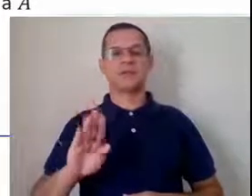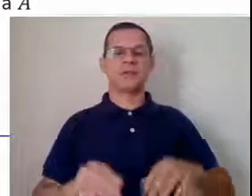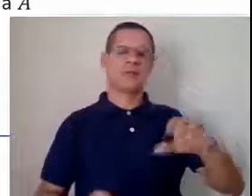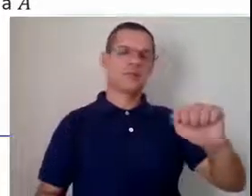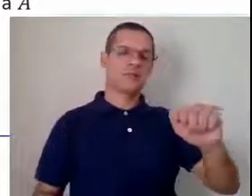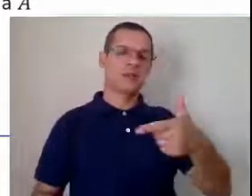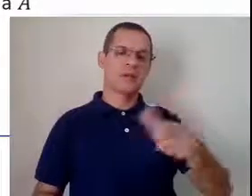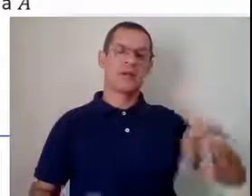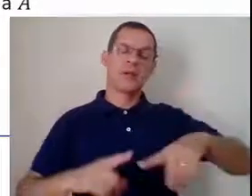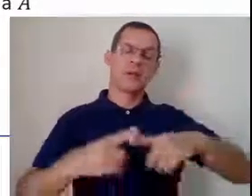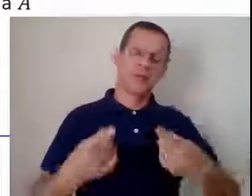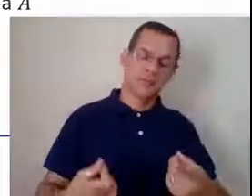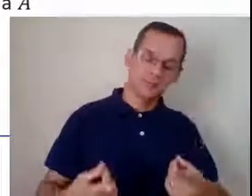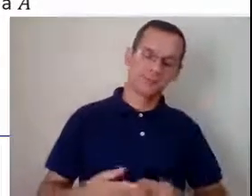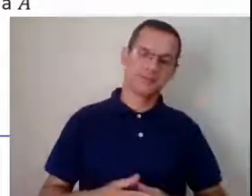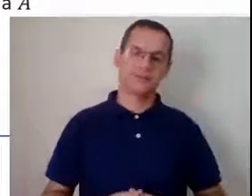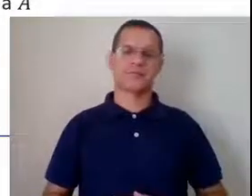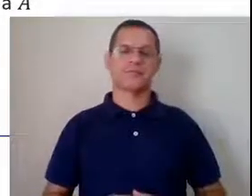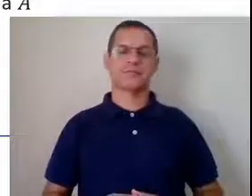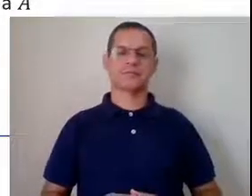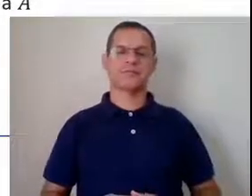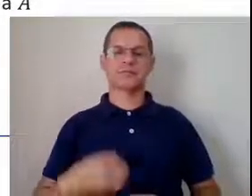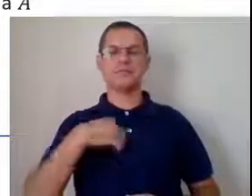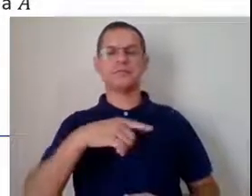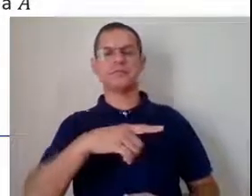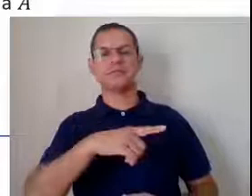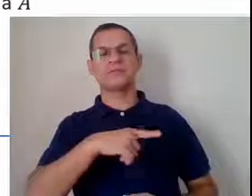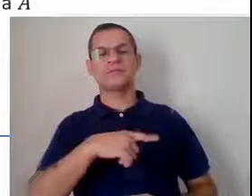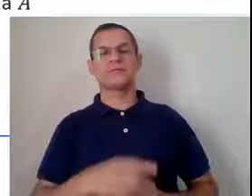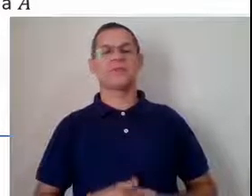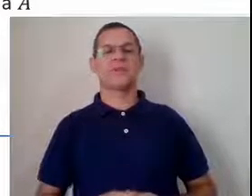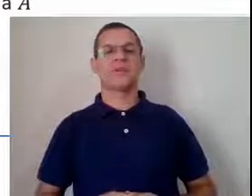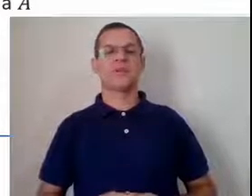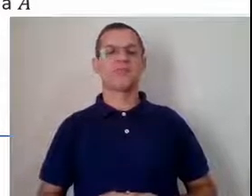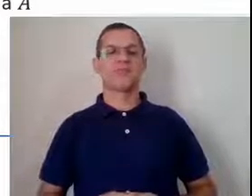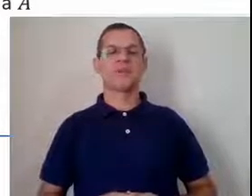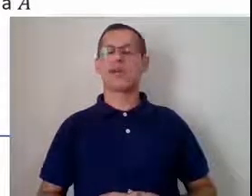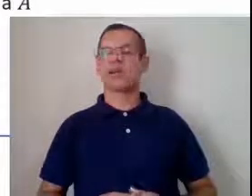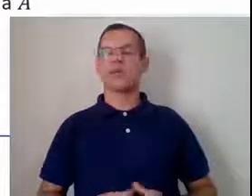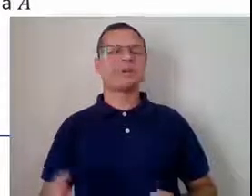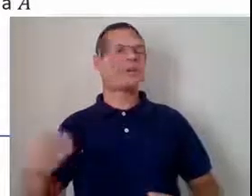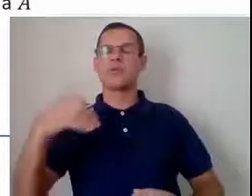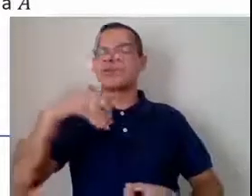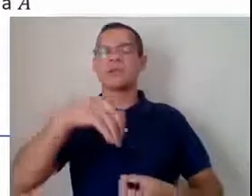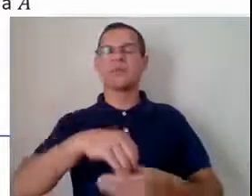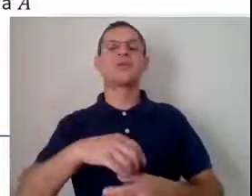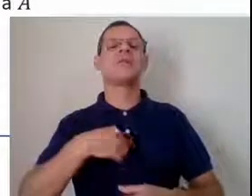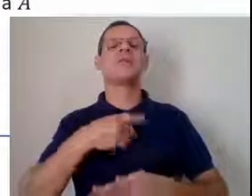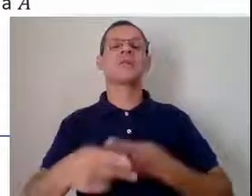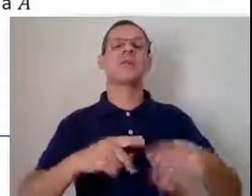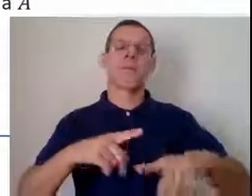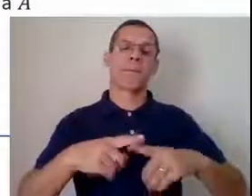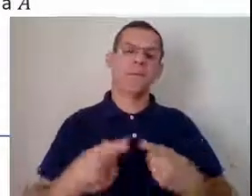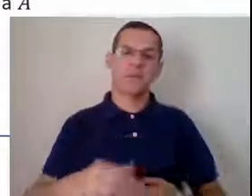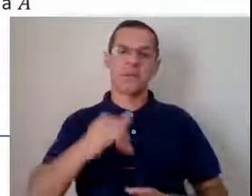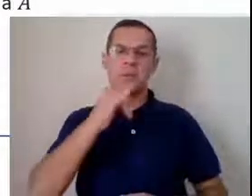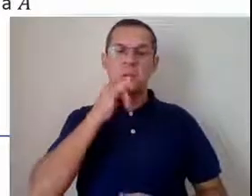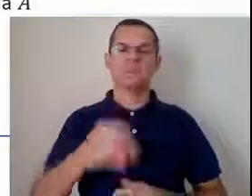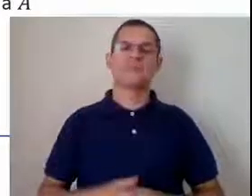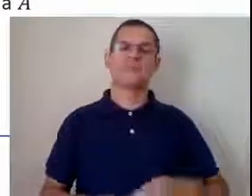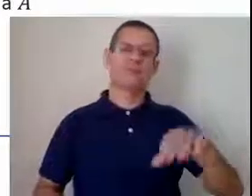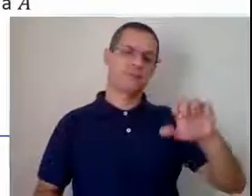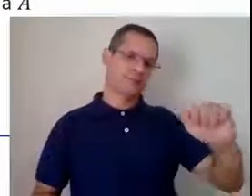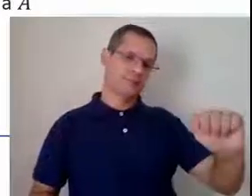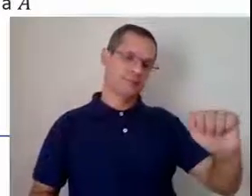temos. Mas se eu disser que ele não está contido, o que eu estou falando? Por exemplo,